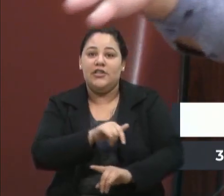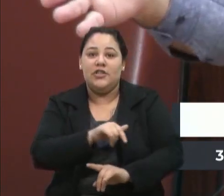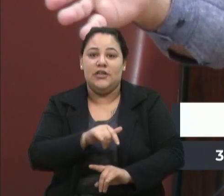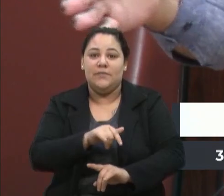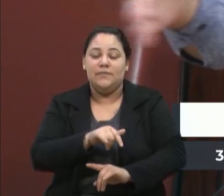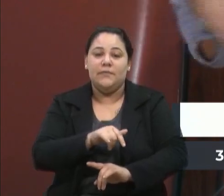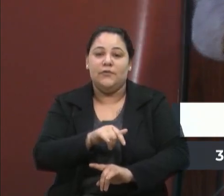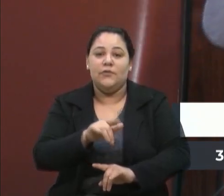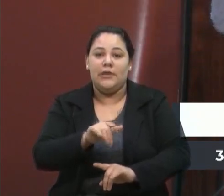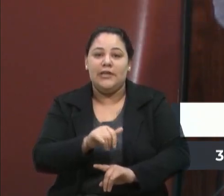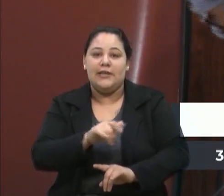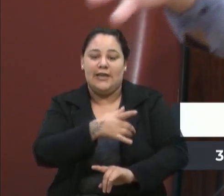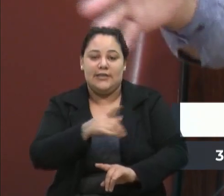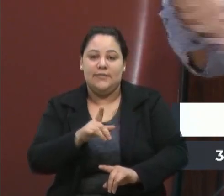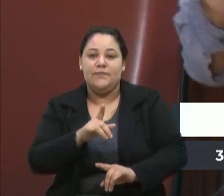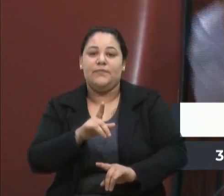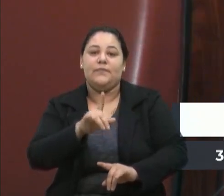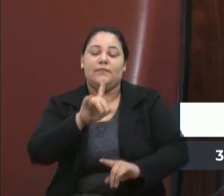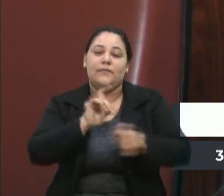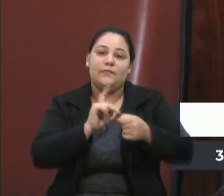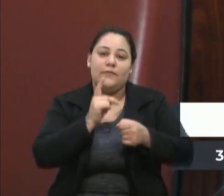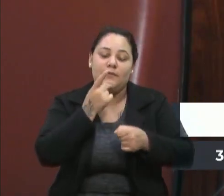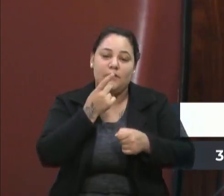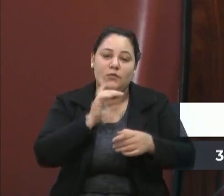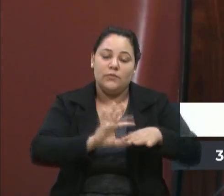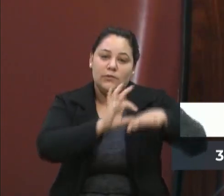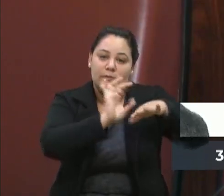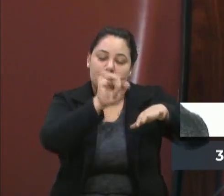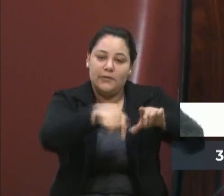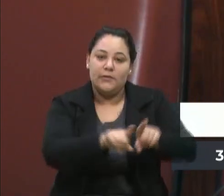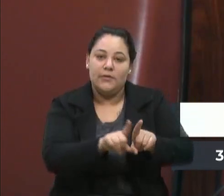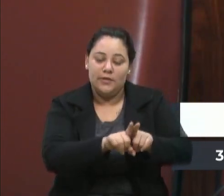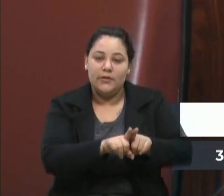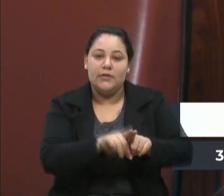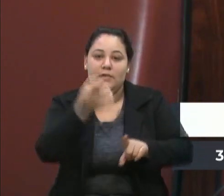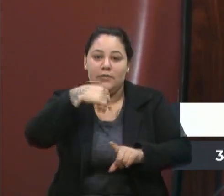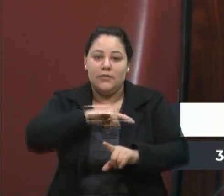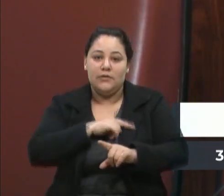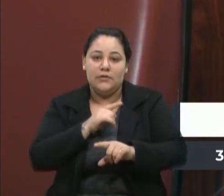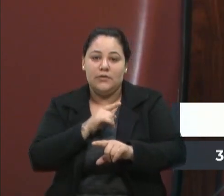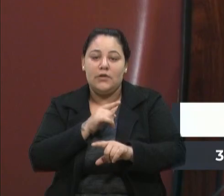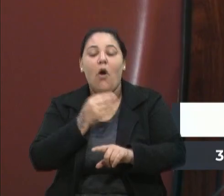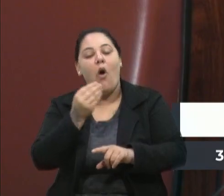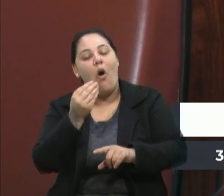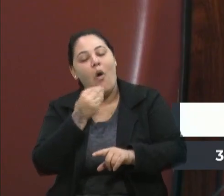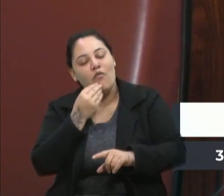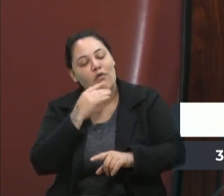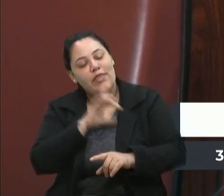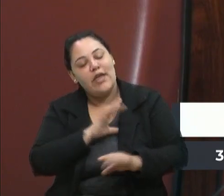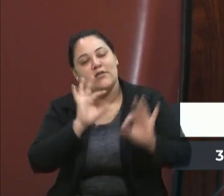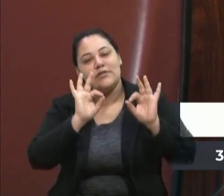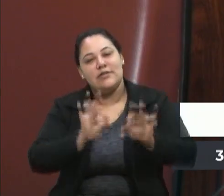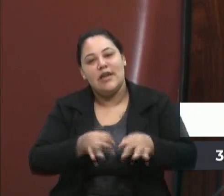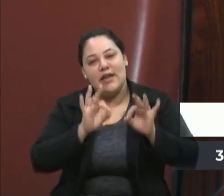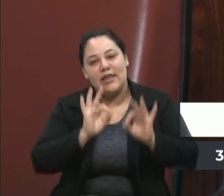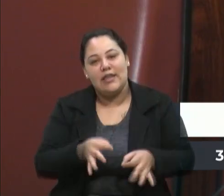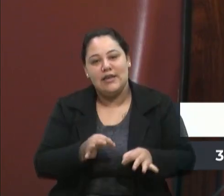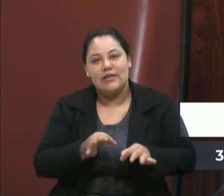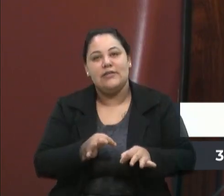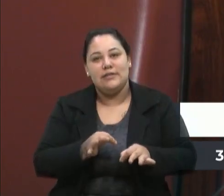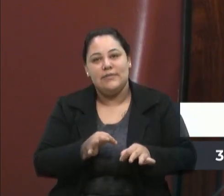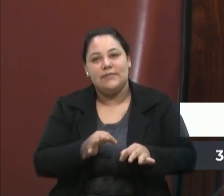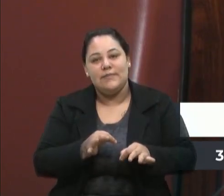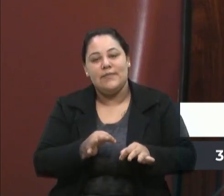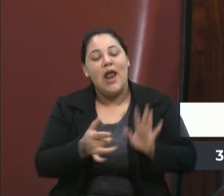convidá-lo para vir aqui numa declaração de líderes, enfim. E nosso partido, logicamente, será signatário para,